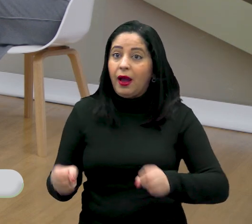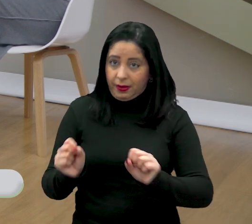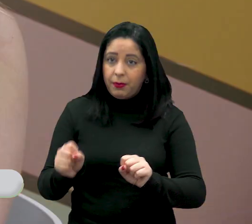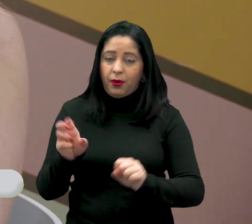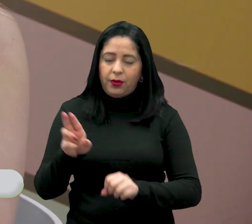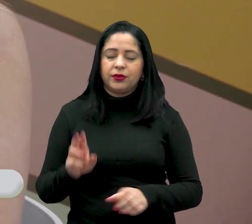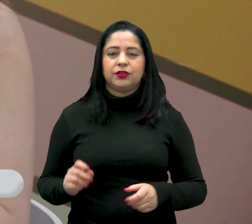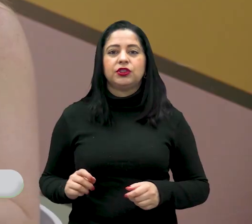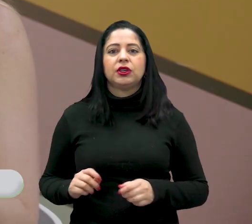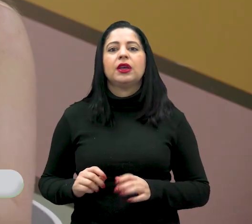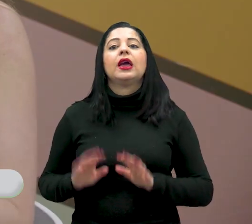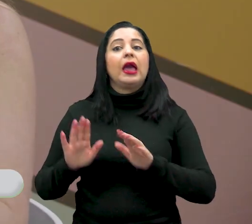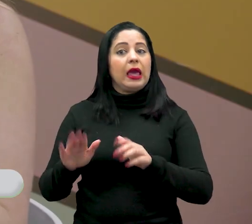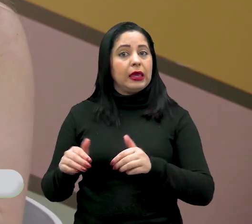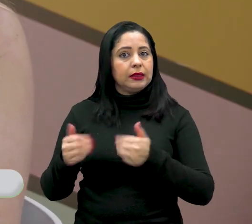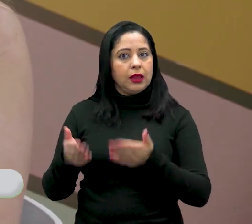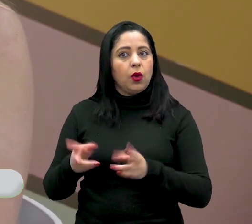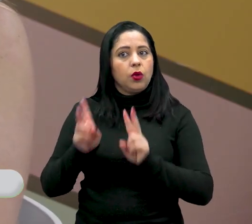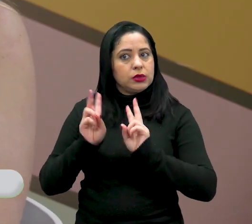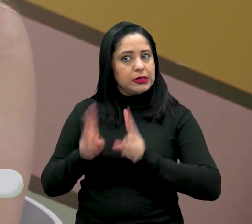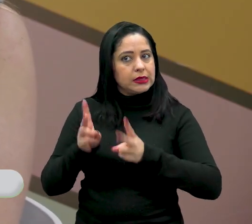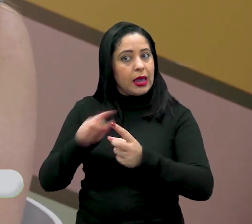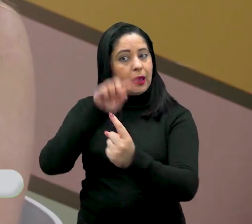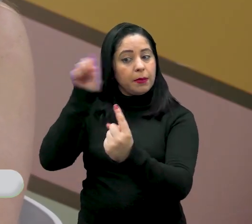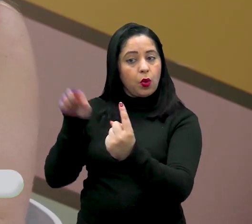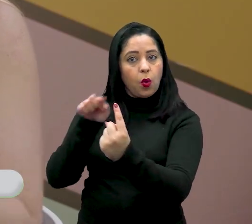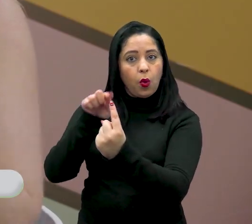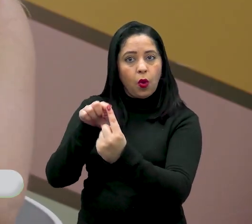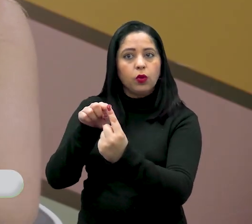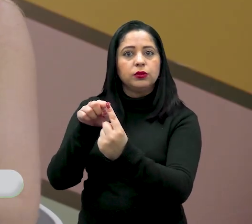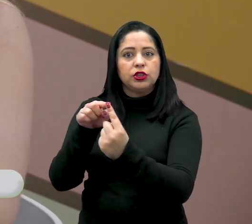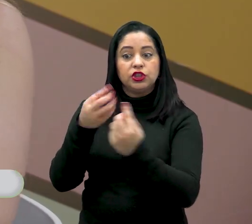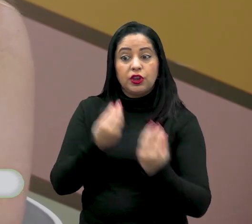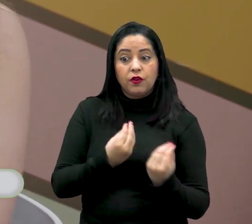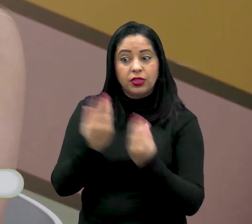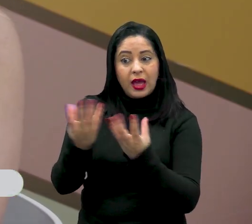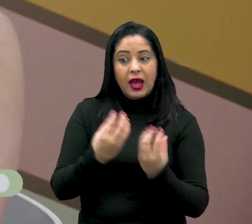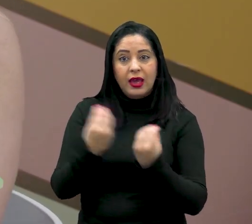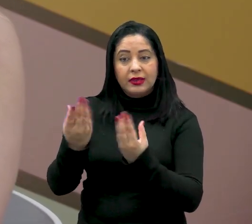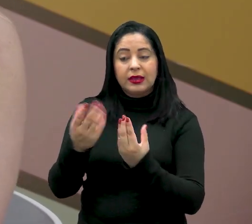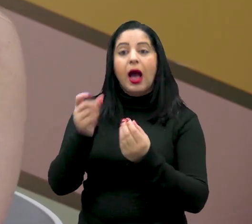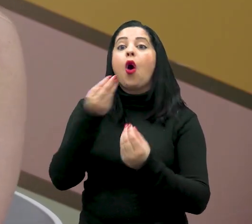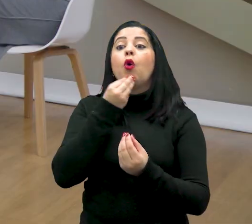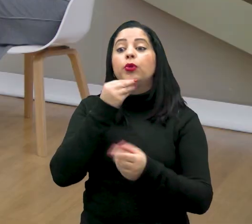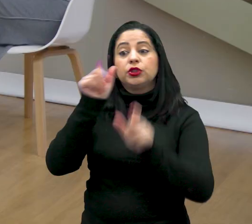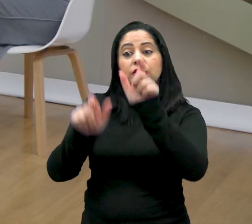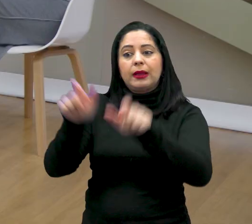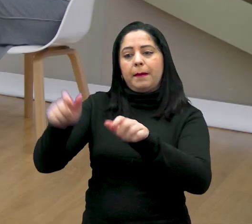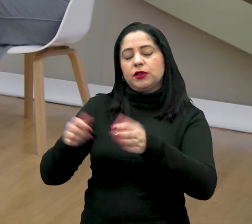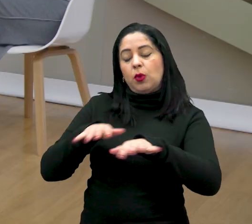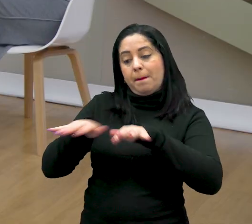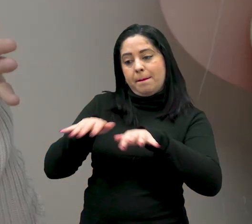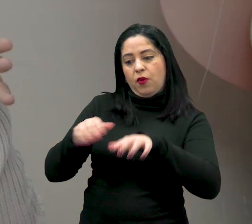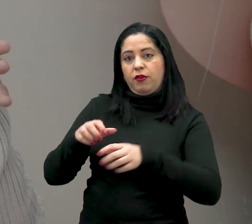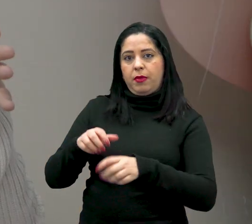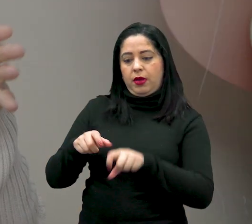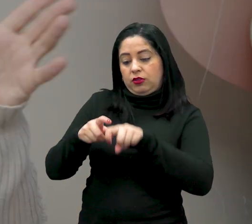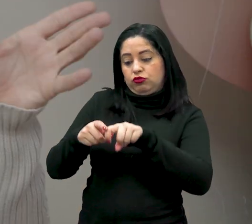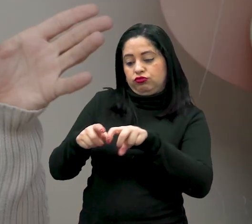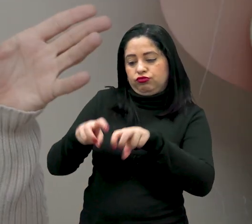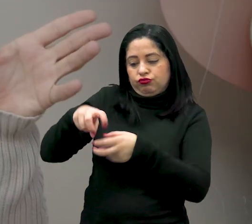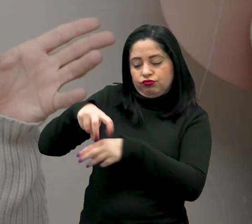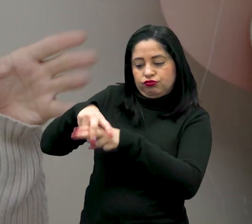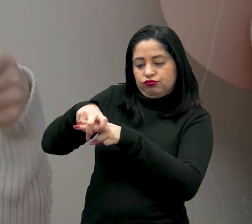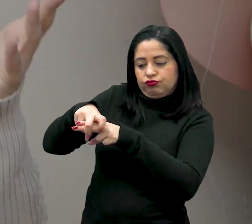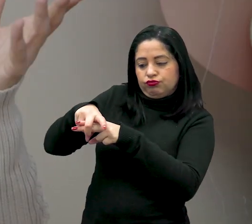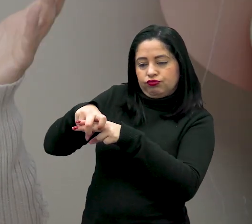Então, a recuperação em si, a gente sempre está visando a devolver o quanto antes esse movimento. Quanto antes. E começa logo na sequência, né? Fez